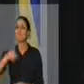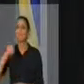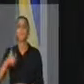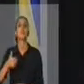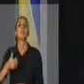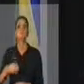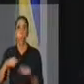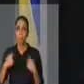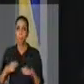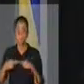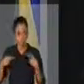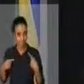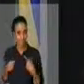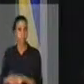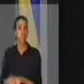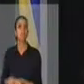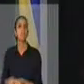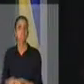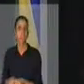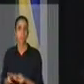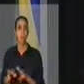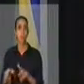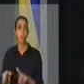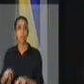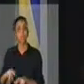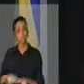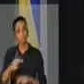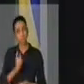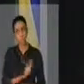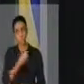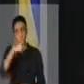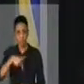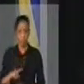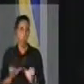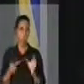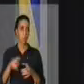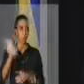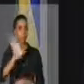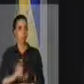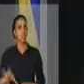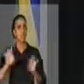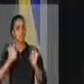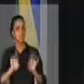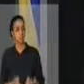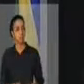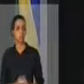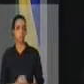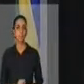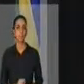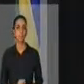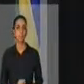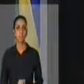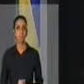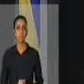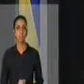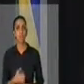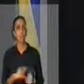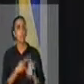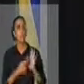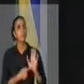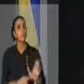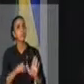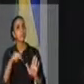para enfrentar o câncer e, por isso, estou aqui presente nessa comissão especial, demonstrando que isso é, de fato,